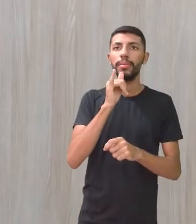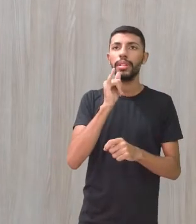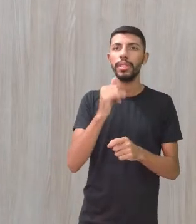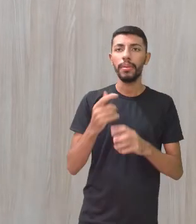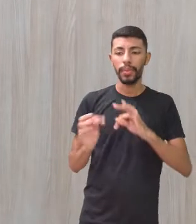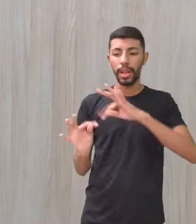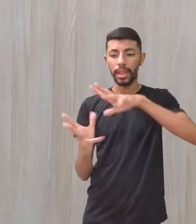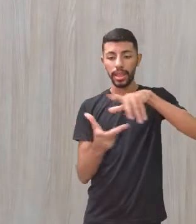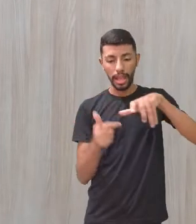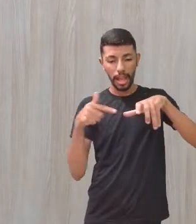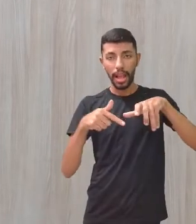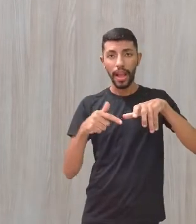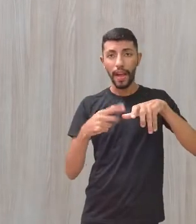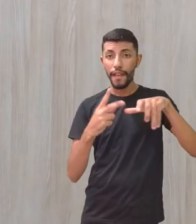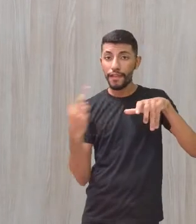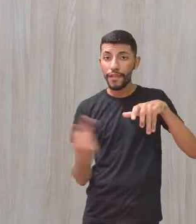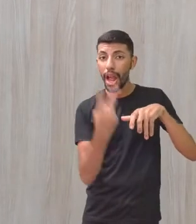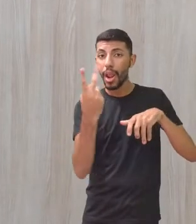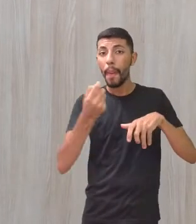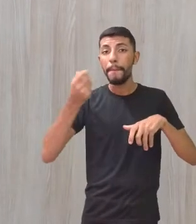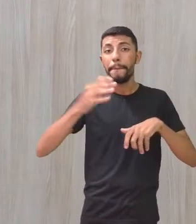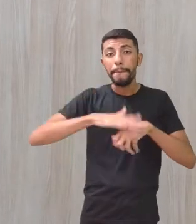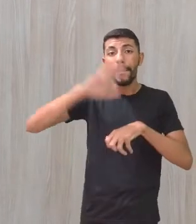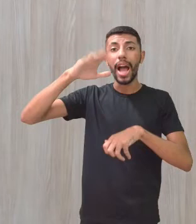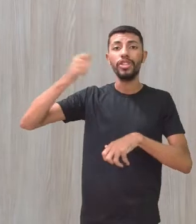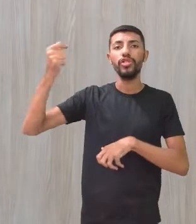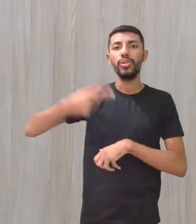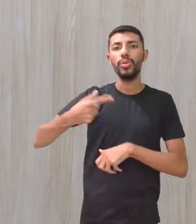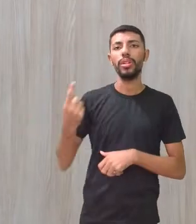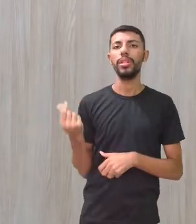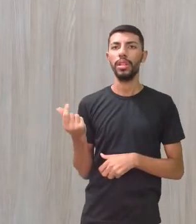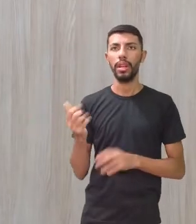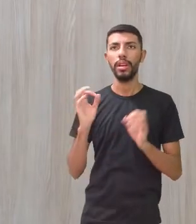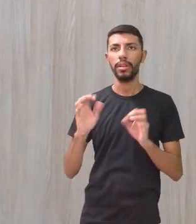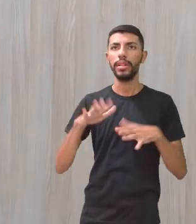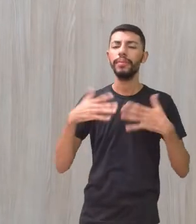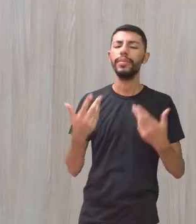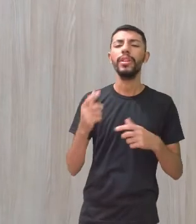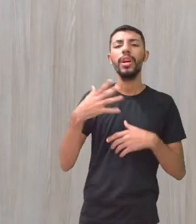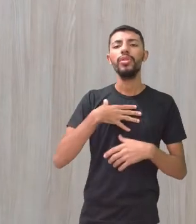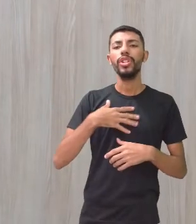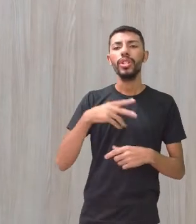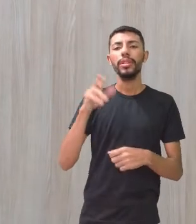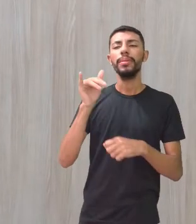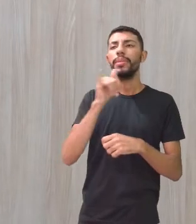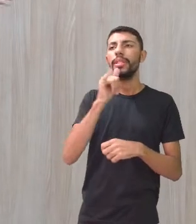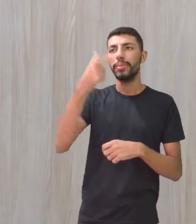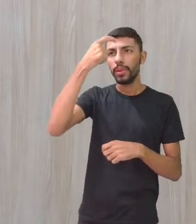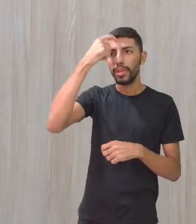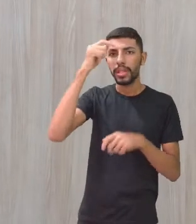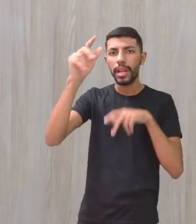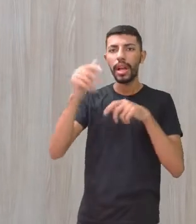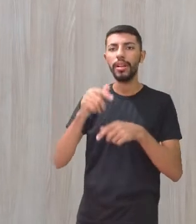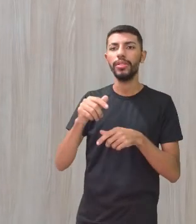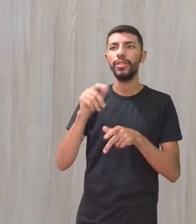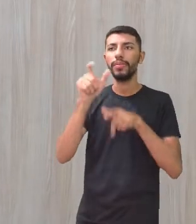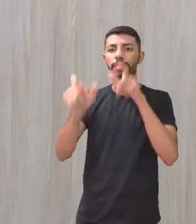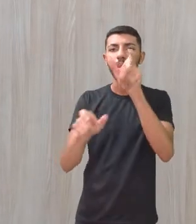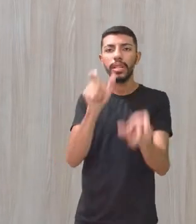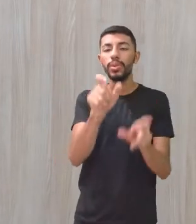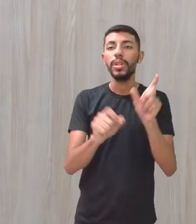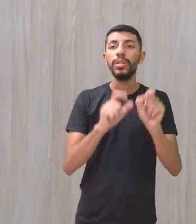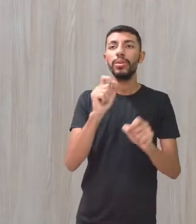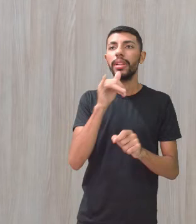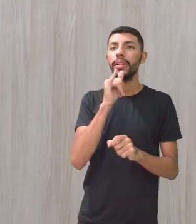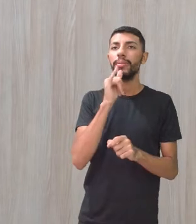dinheiro. Então, é uma forma de conscientizar as pessoas de que a gente precisa preservar o nosso planeta, porque dinheiro não vai ser a solução